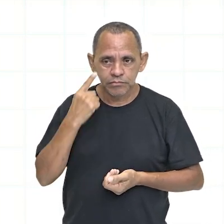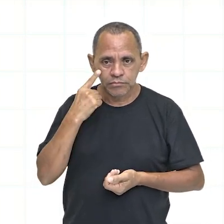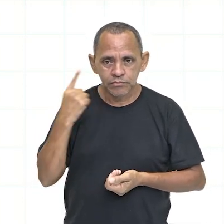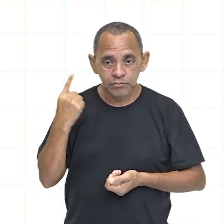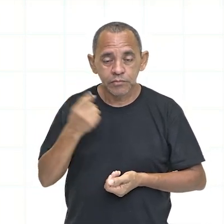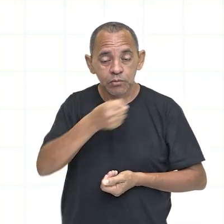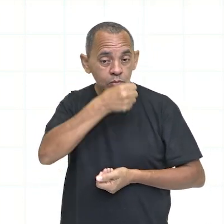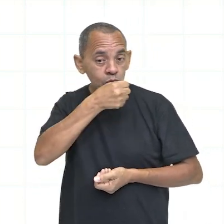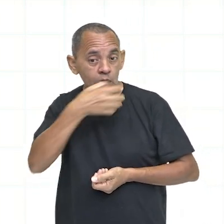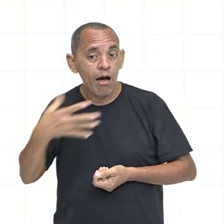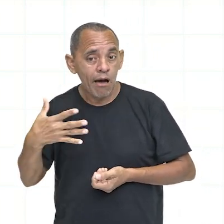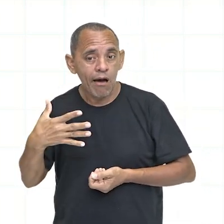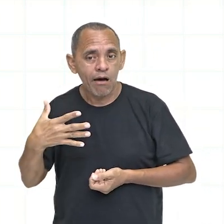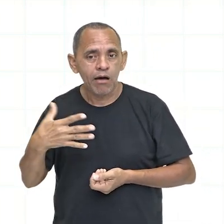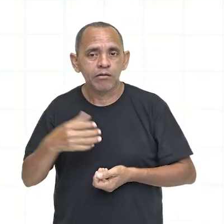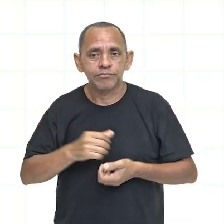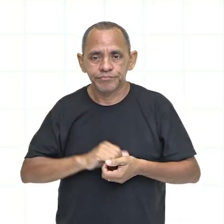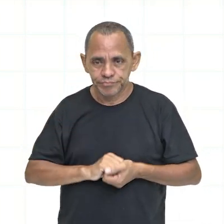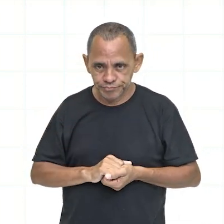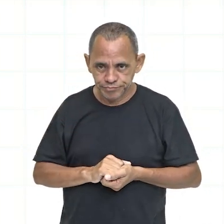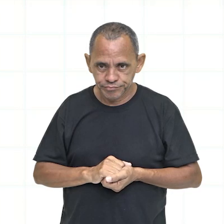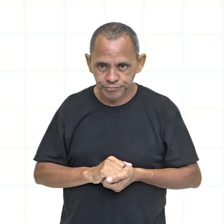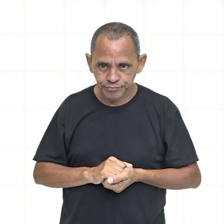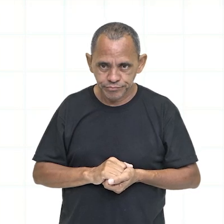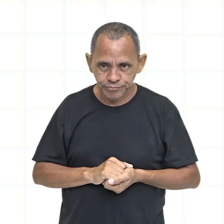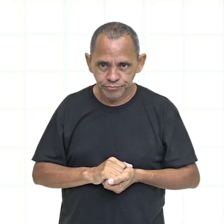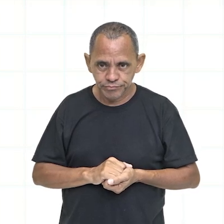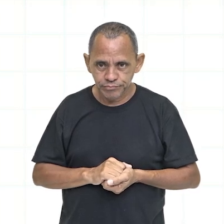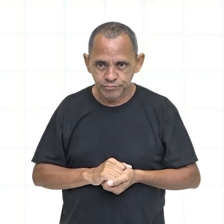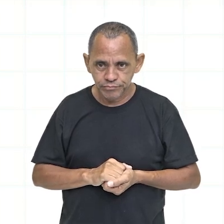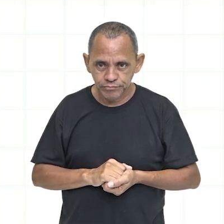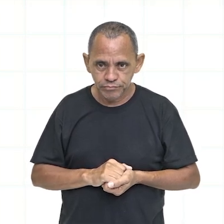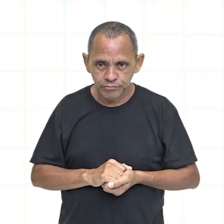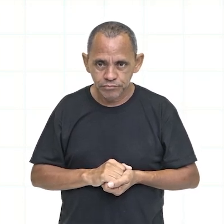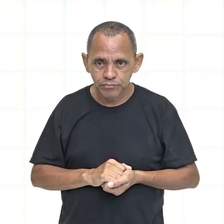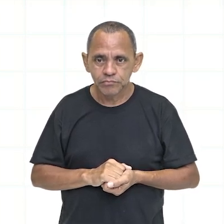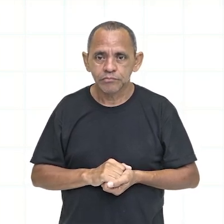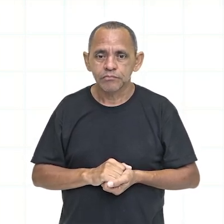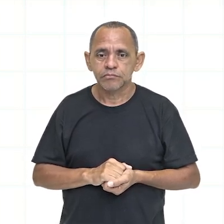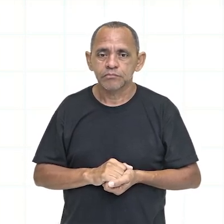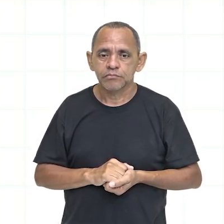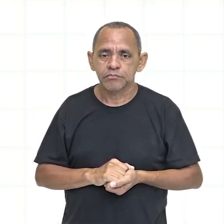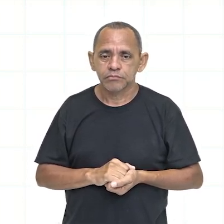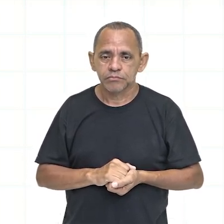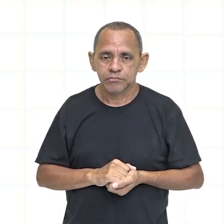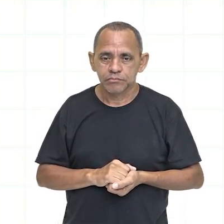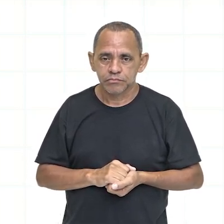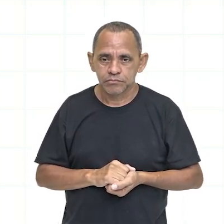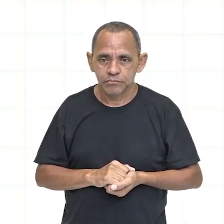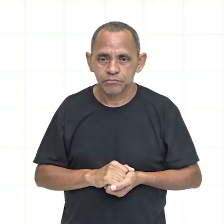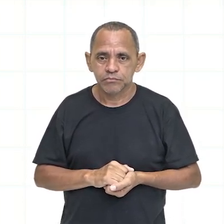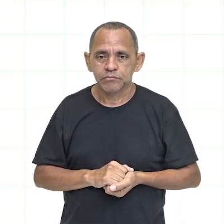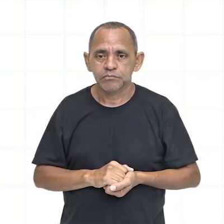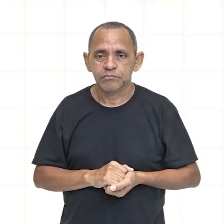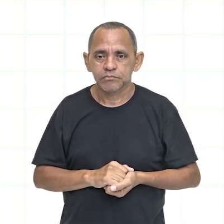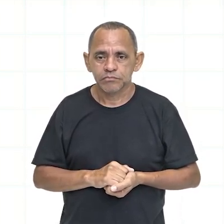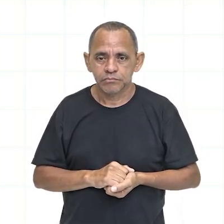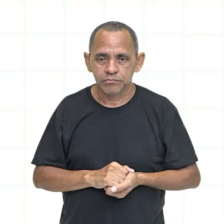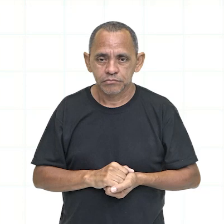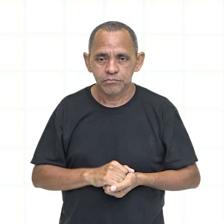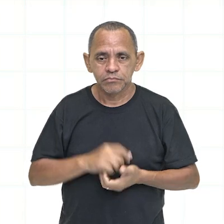English fluently. Ela fala inglês fluentemente. Therefore, she was hired as a language